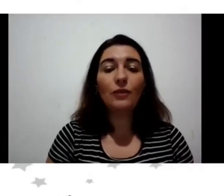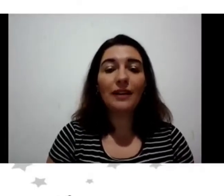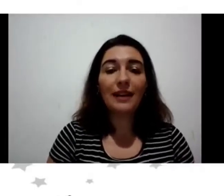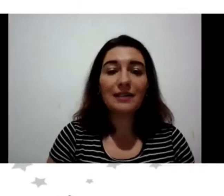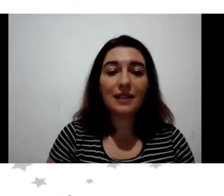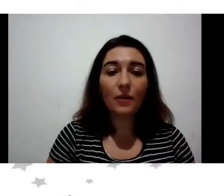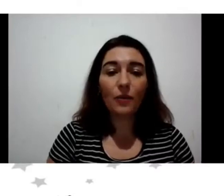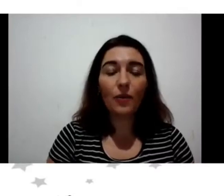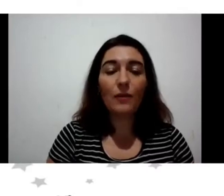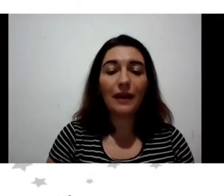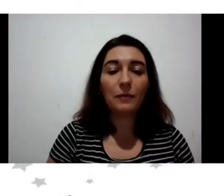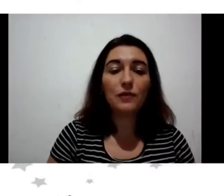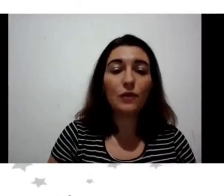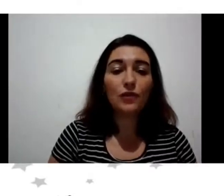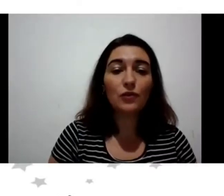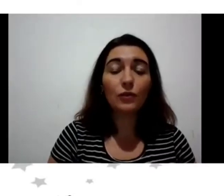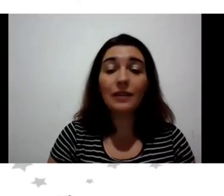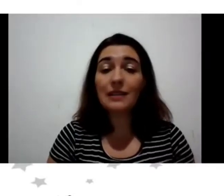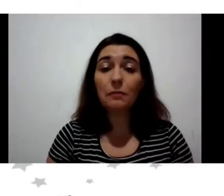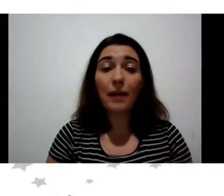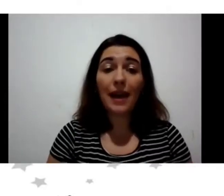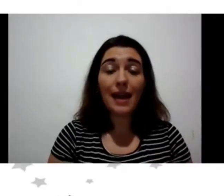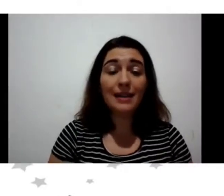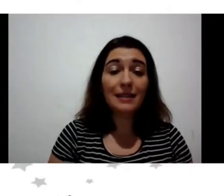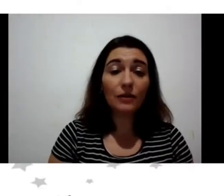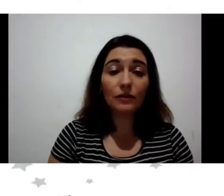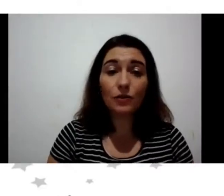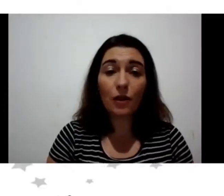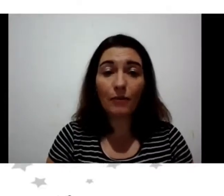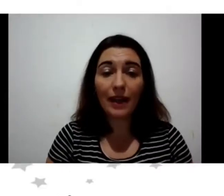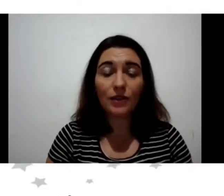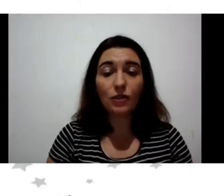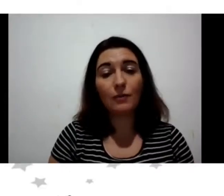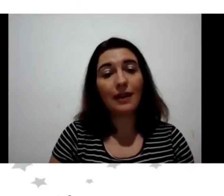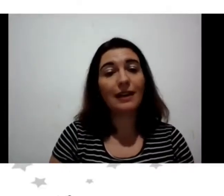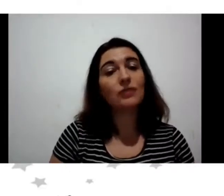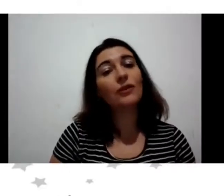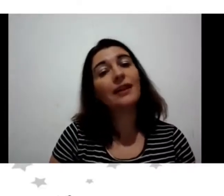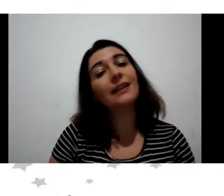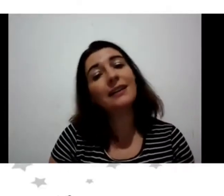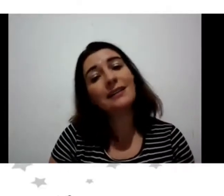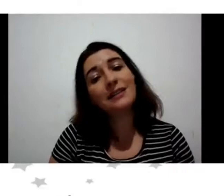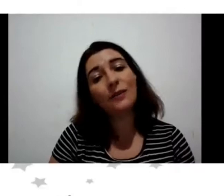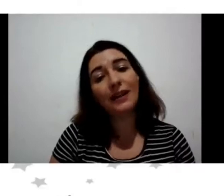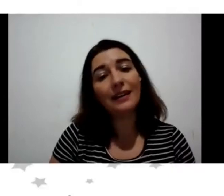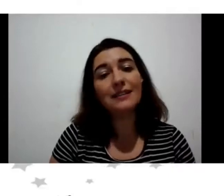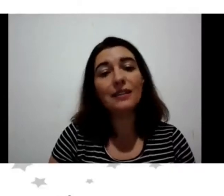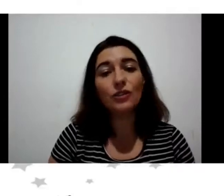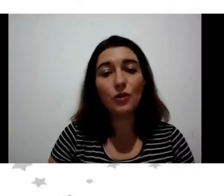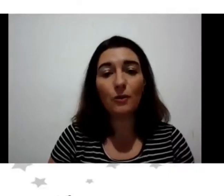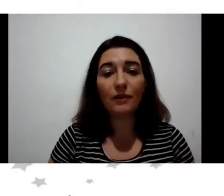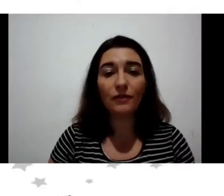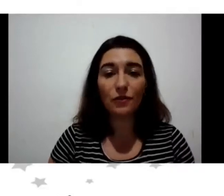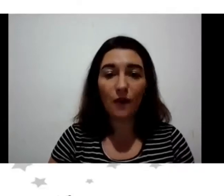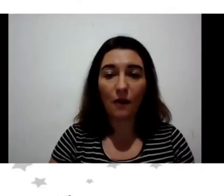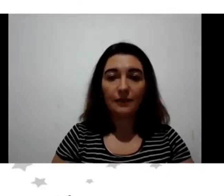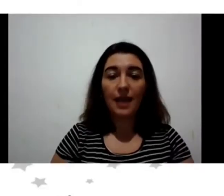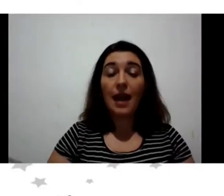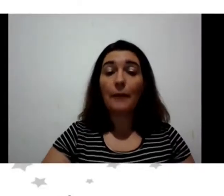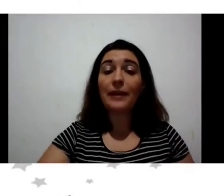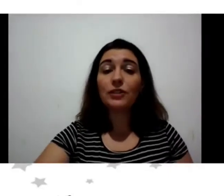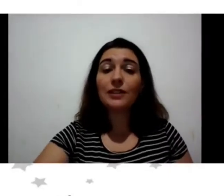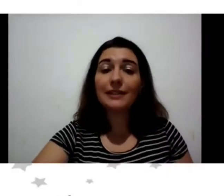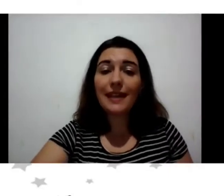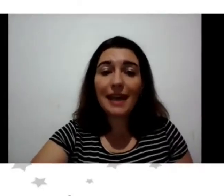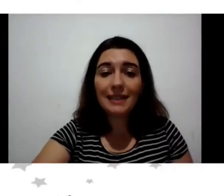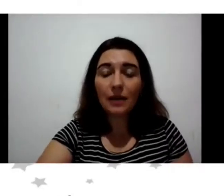de comunicação. Como é que pessoas surdas pensam visualmente, como é que elas organizam aí esse idioma visual.